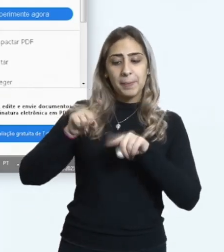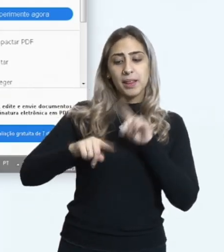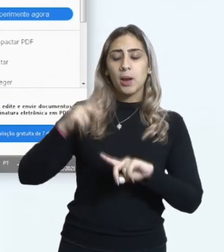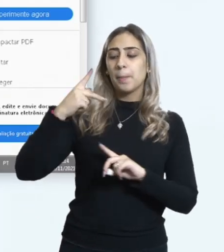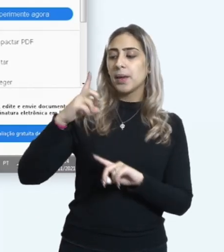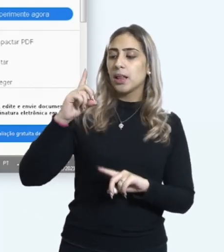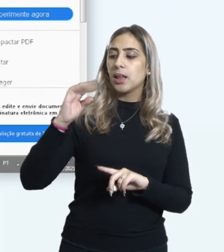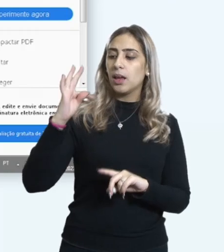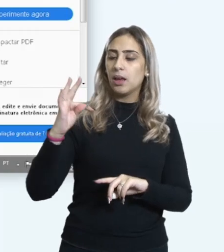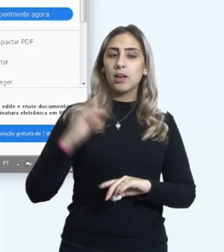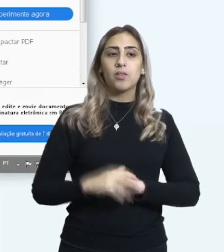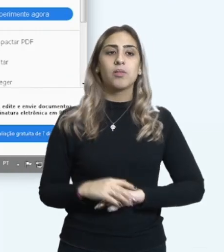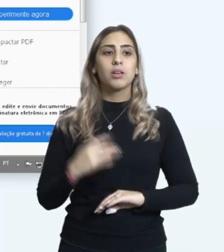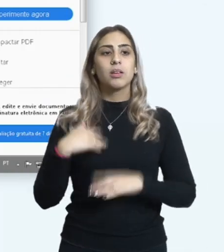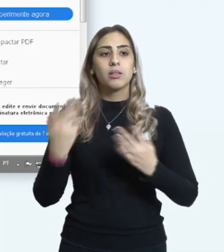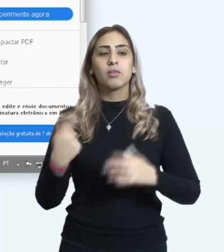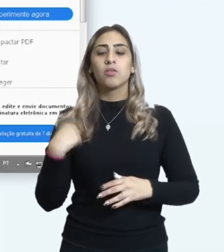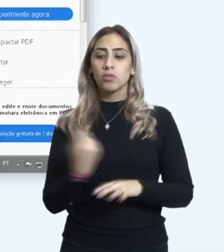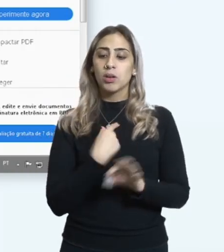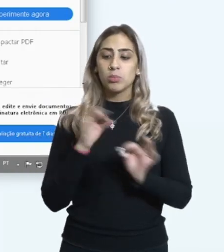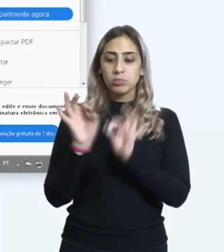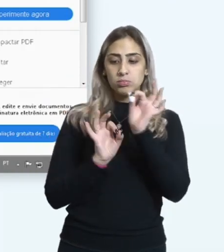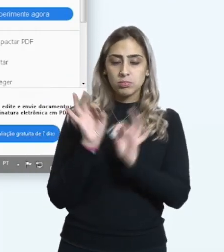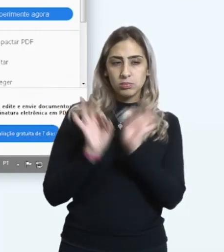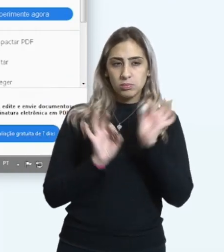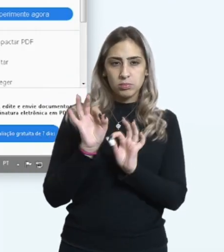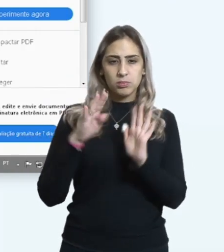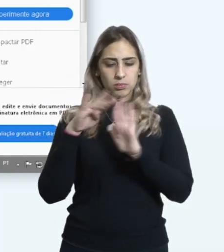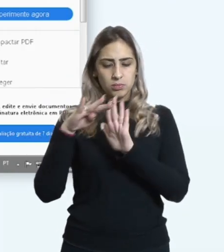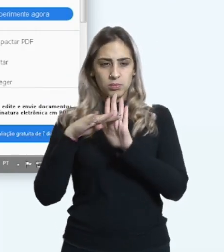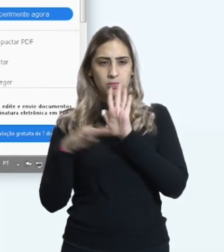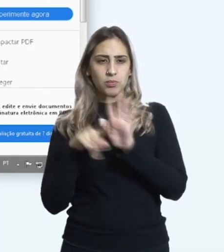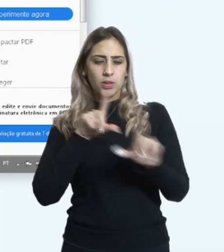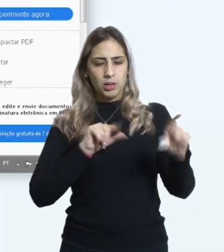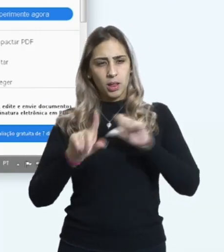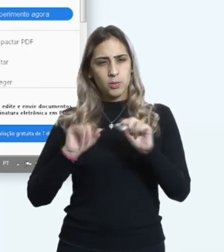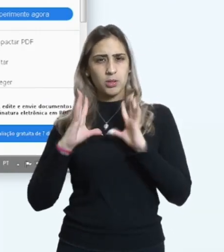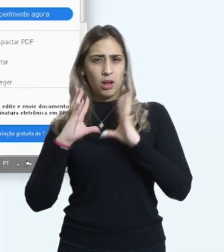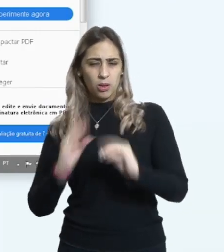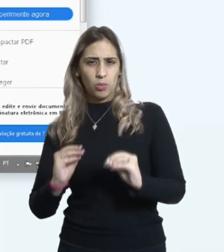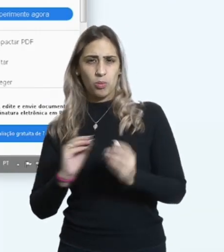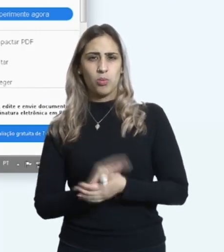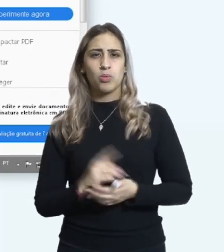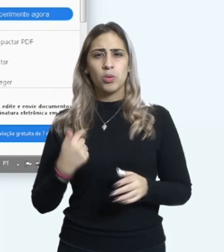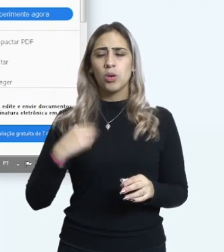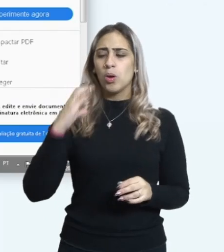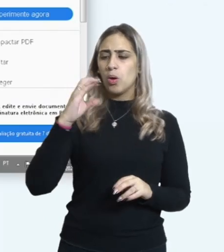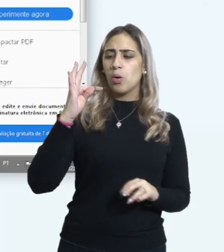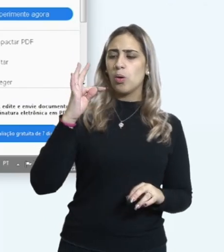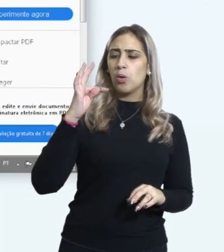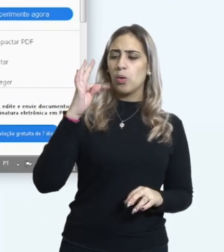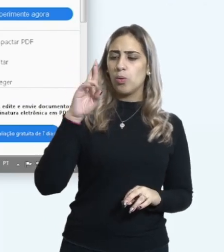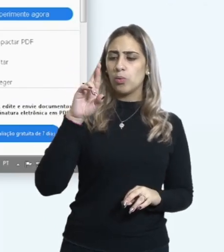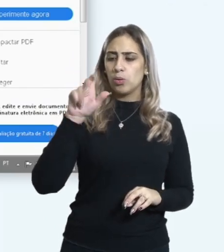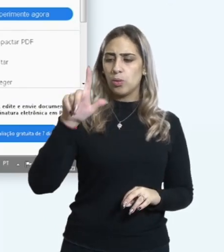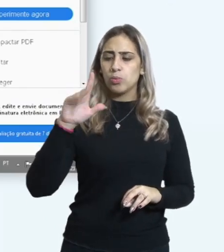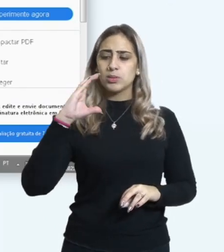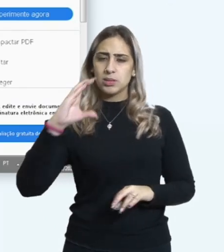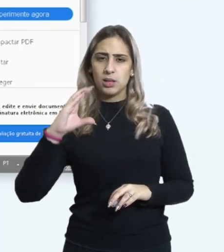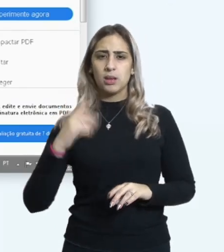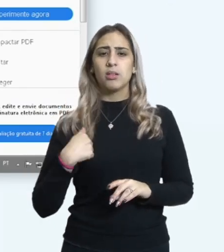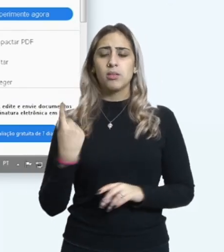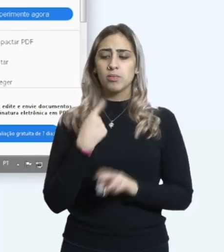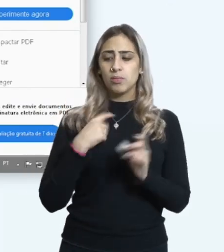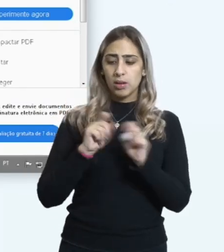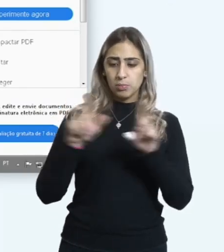PDF, damos um editar, selecionar tudo, Ctrl C, vai abrir